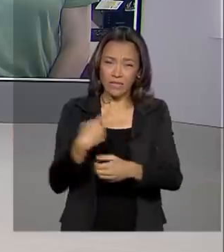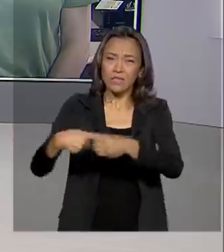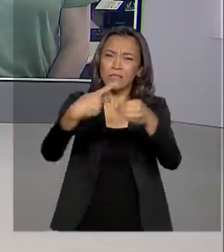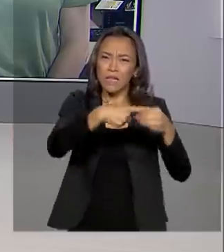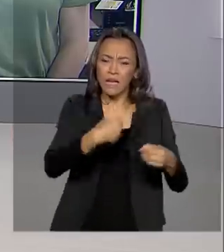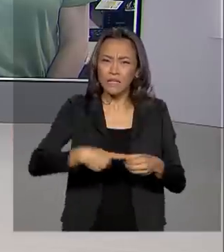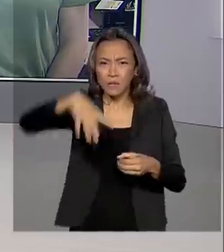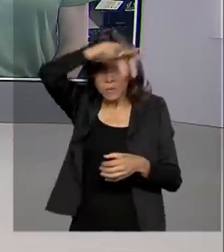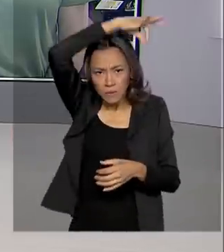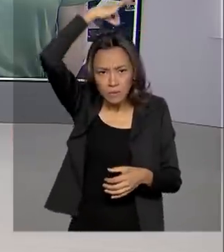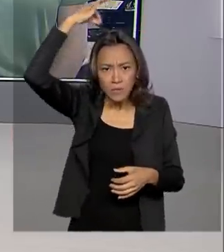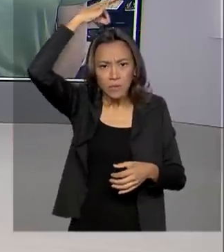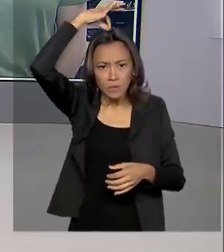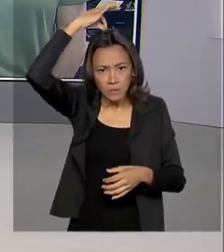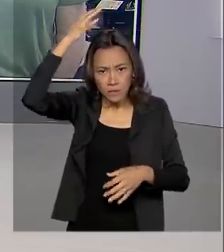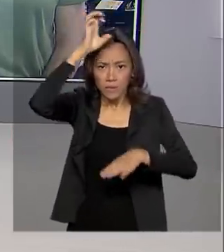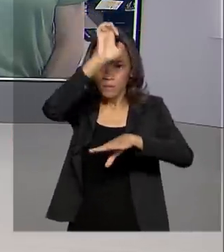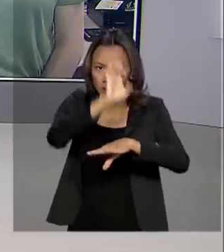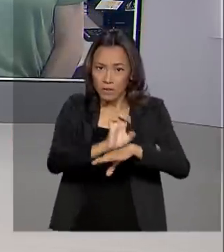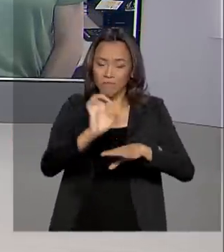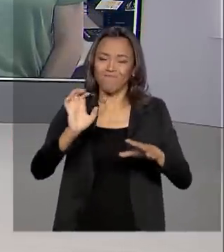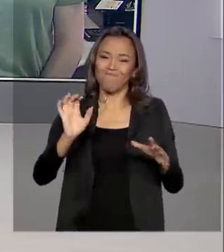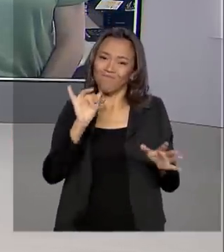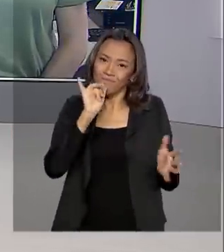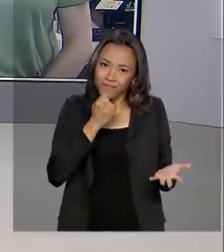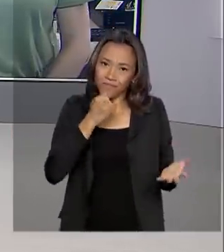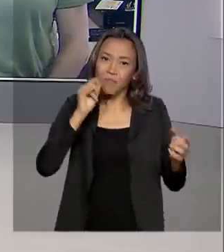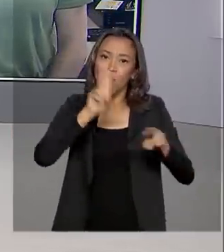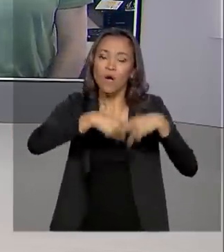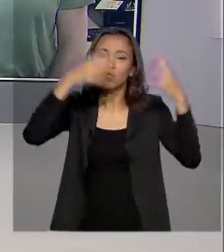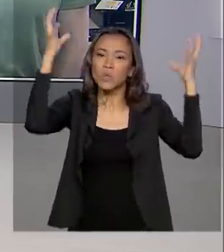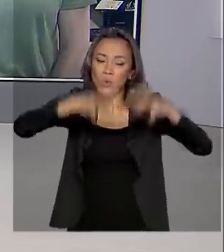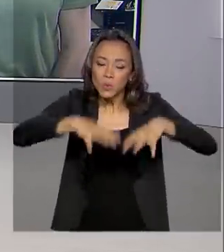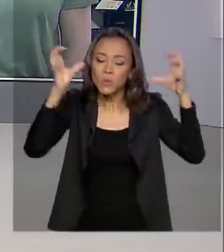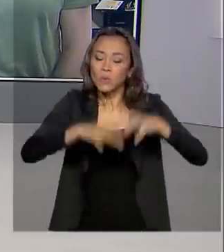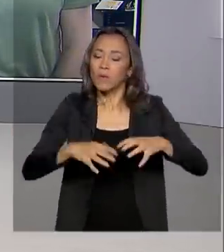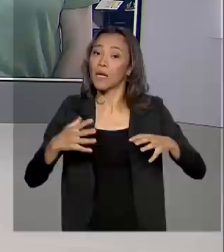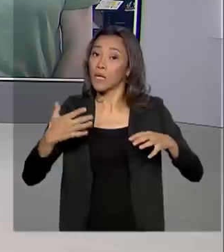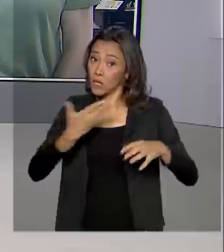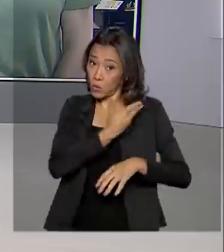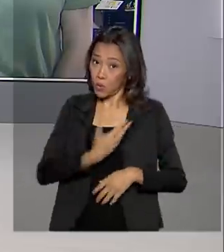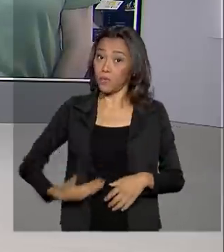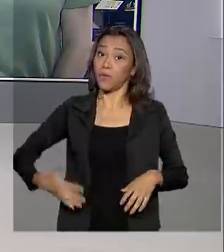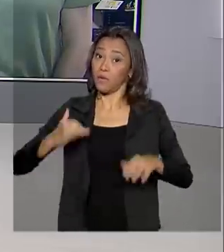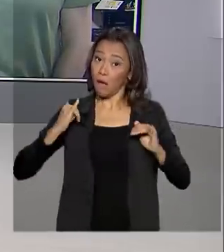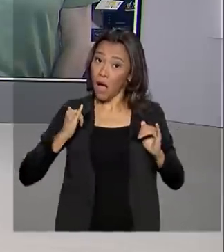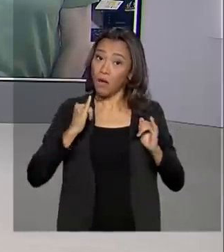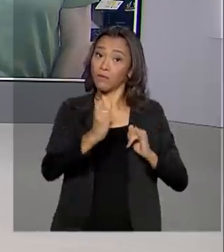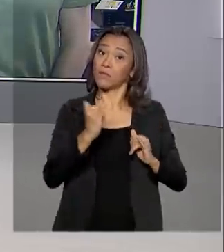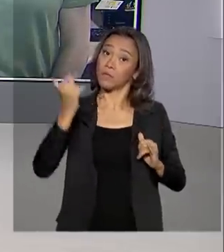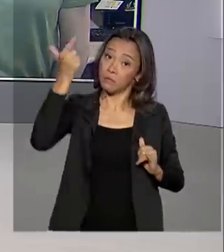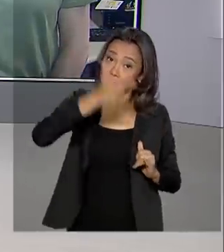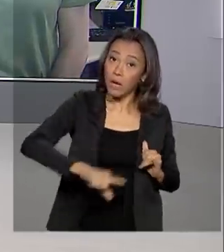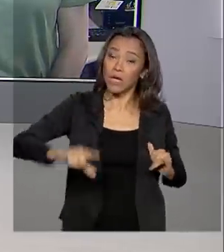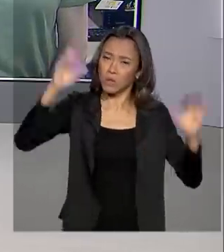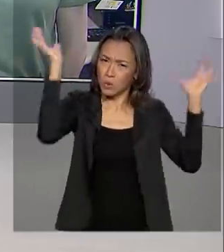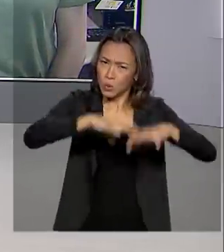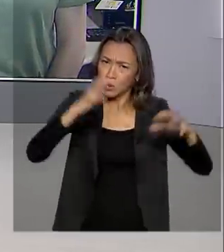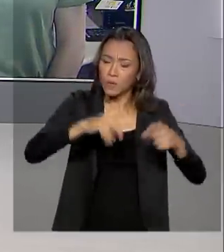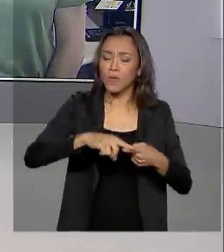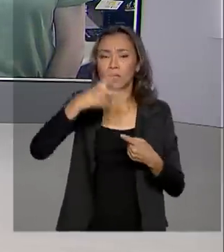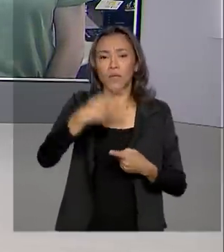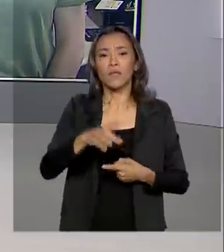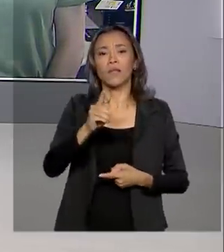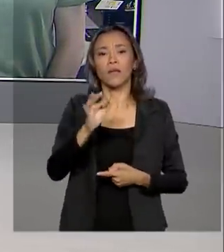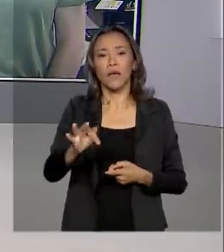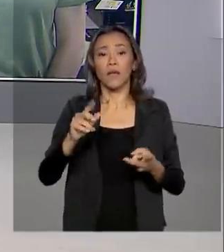atingidas pelas fortes chuvas o governo faz um alerta para novas tempestades no estado e também no distrito federal goiás minas gerais